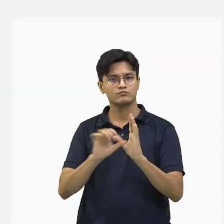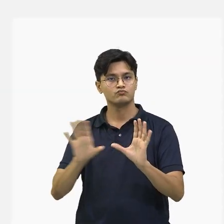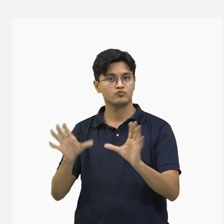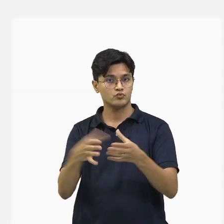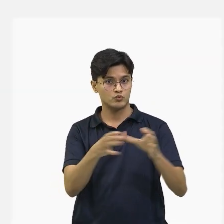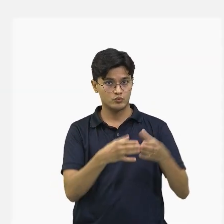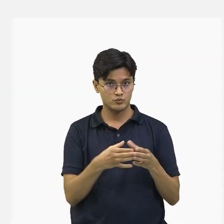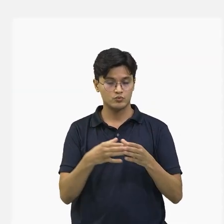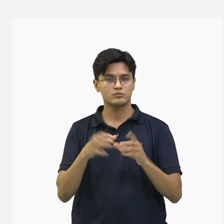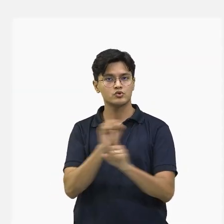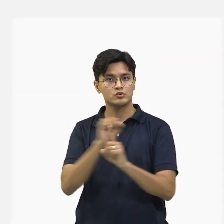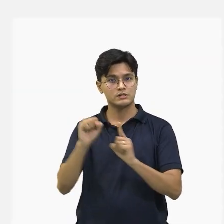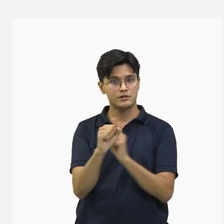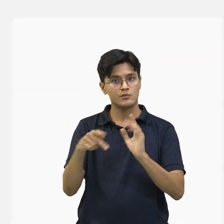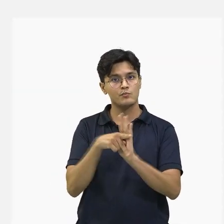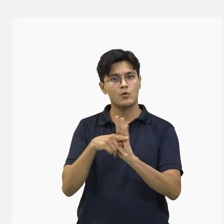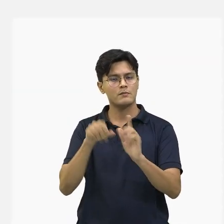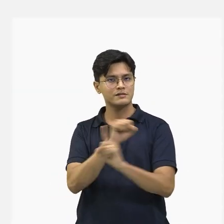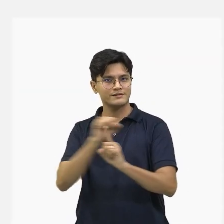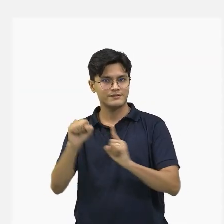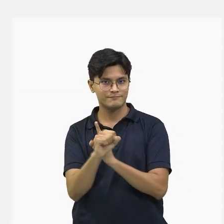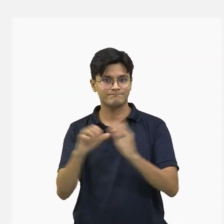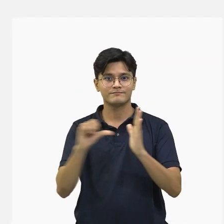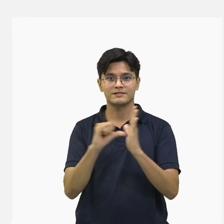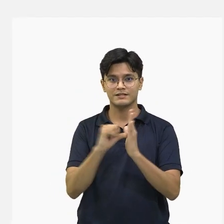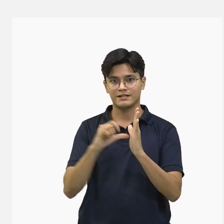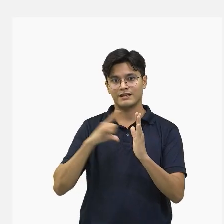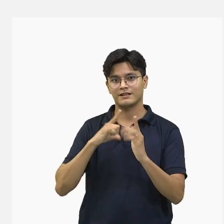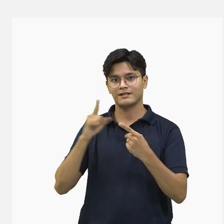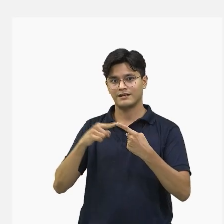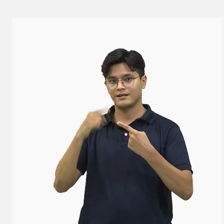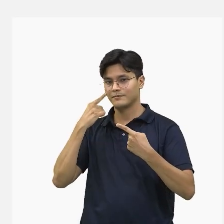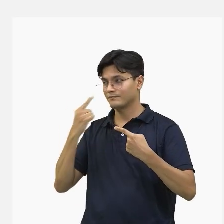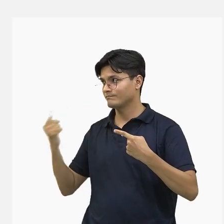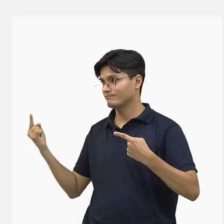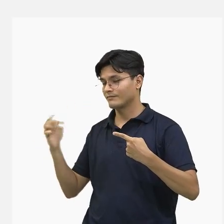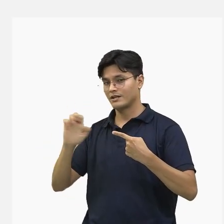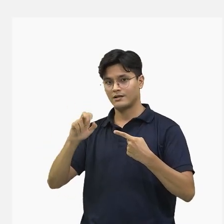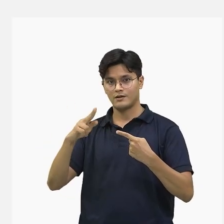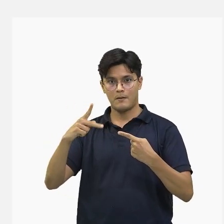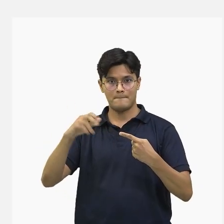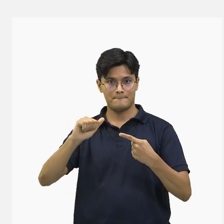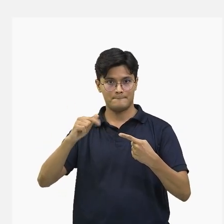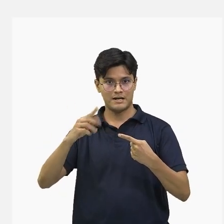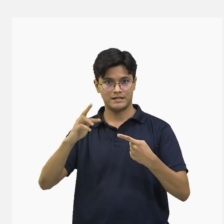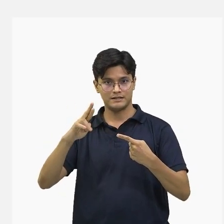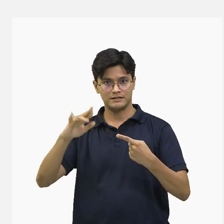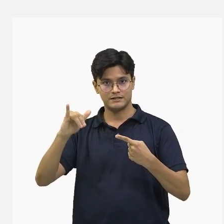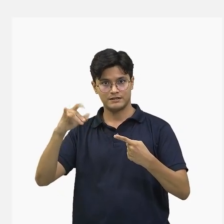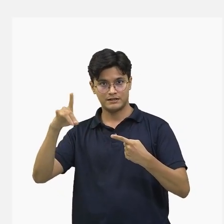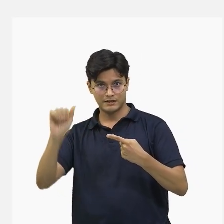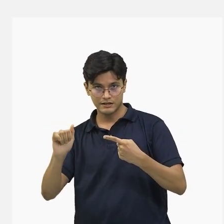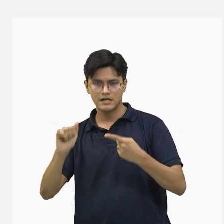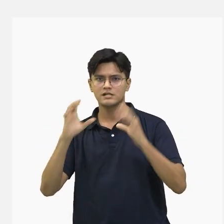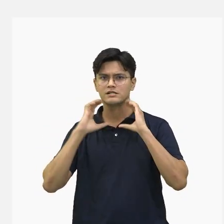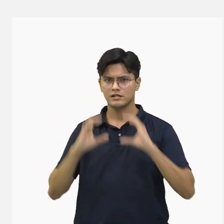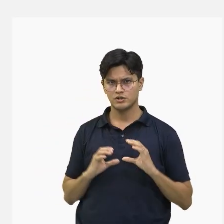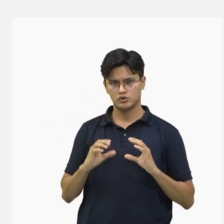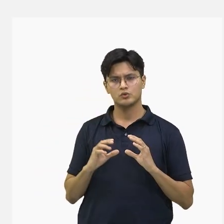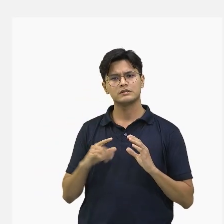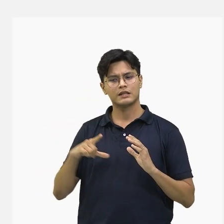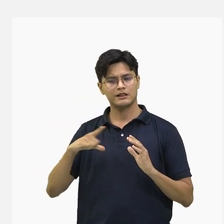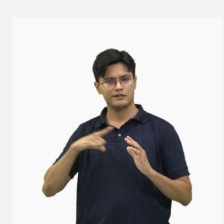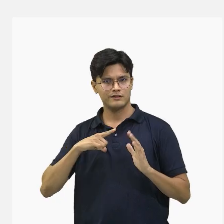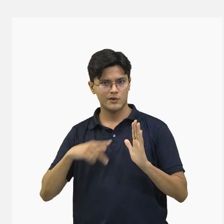na sociedade ateniense: eupátridas, grandes proprietários, os únicos que possuíam direitos políticos e